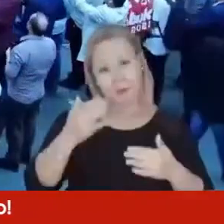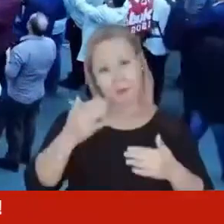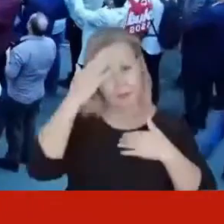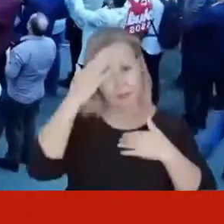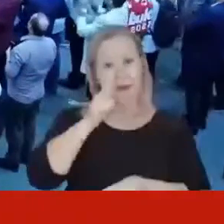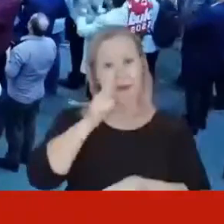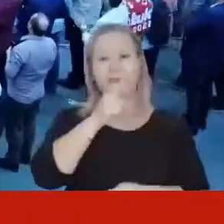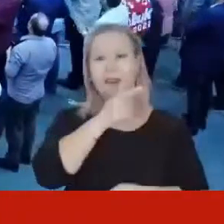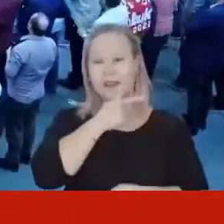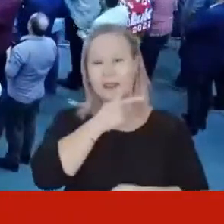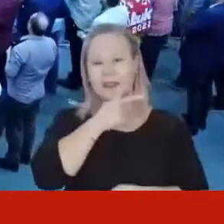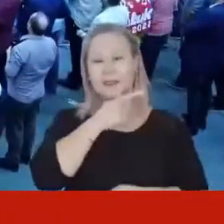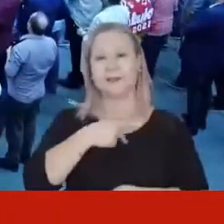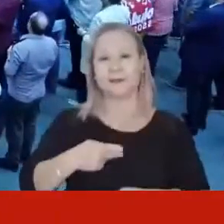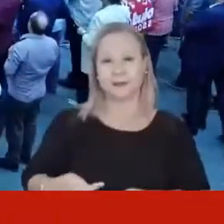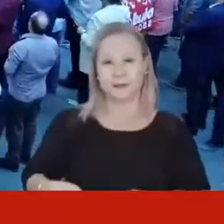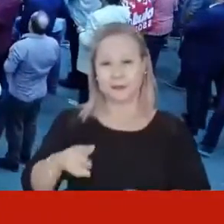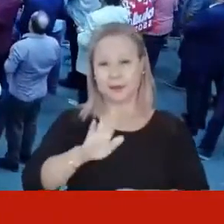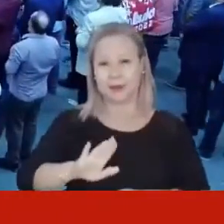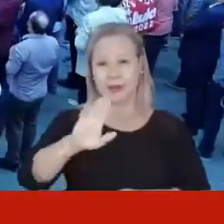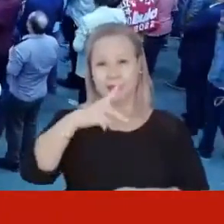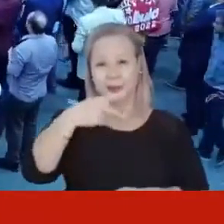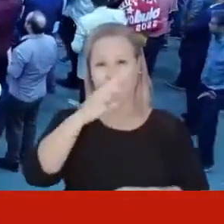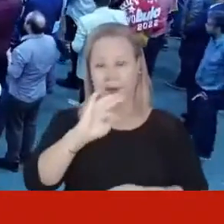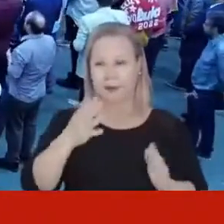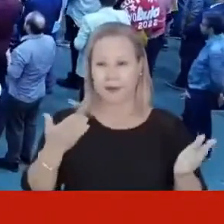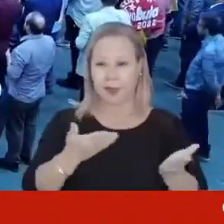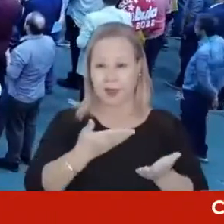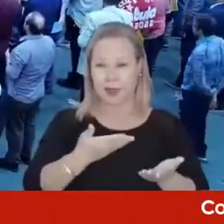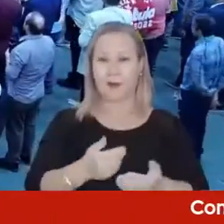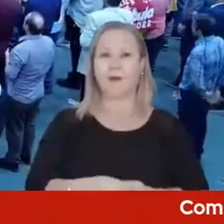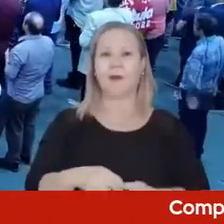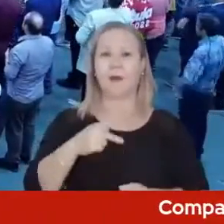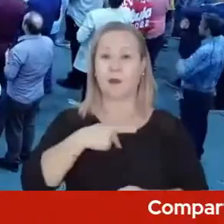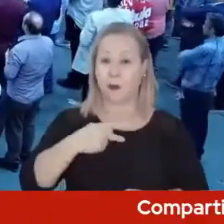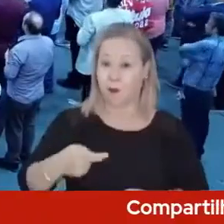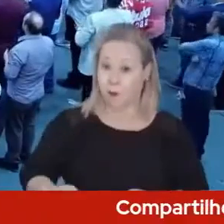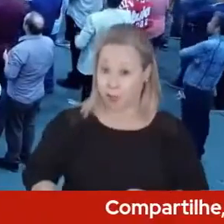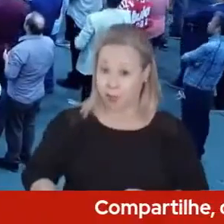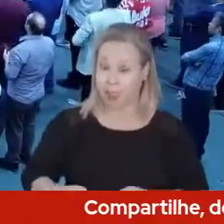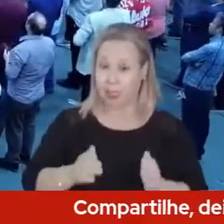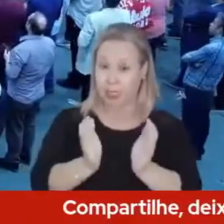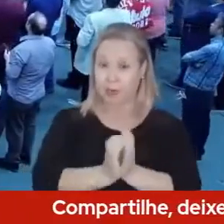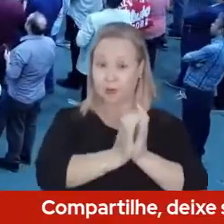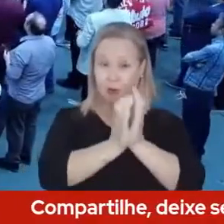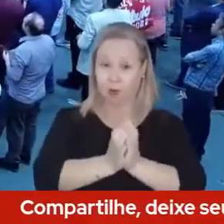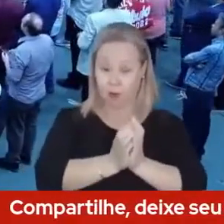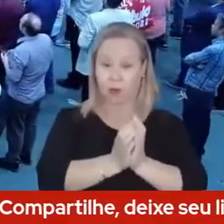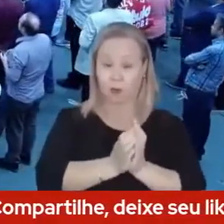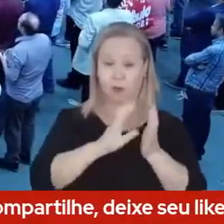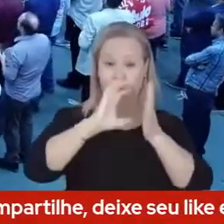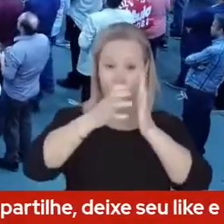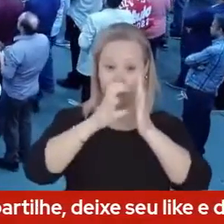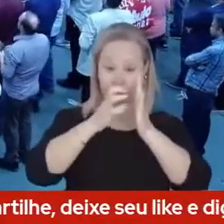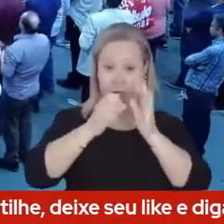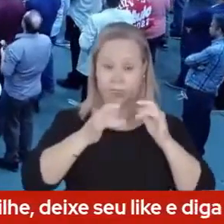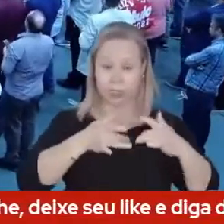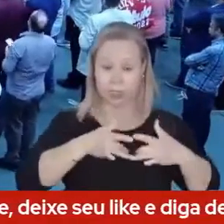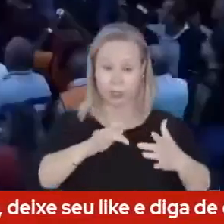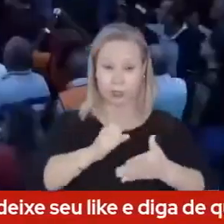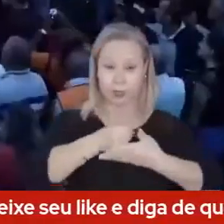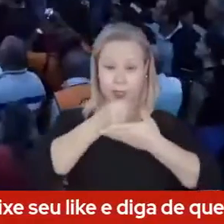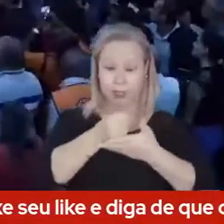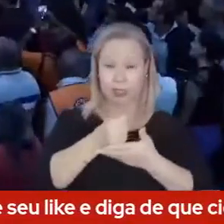passar a palavra para o nosso presidente nacional de solidariedade, que vai agora, em nome da Executiva Nacional, reafirmar esse